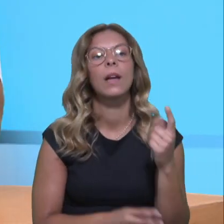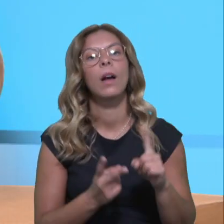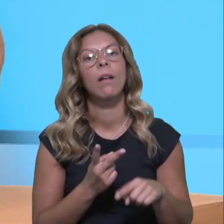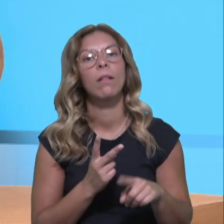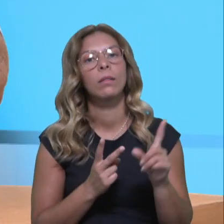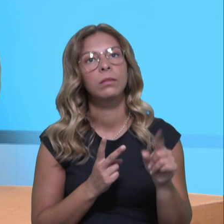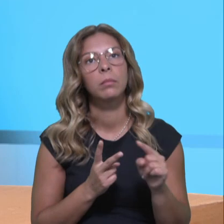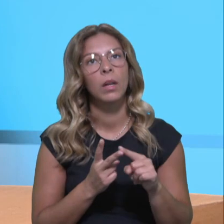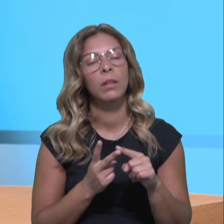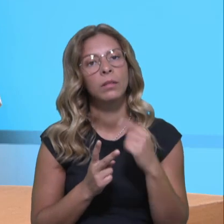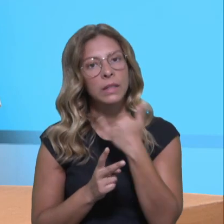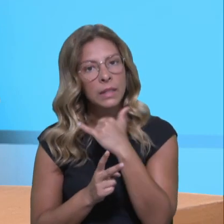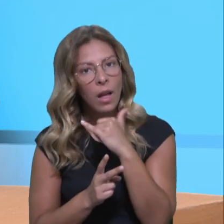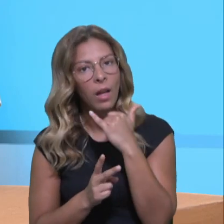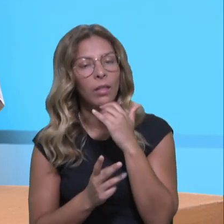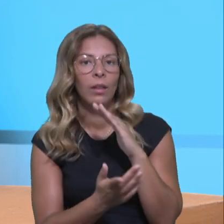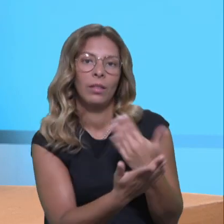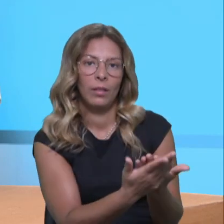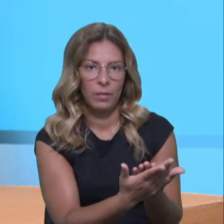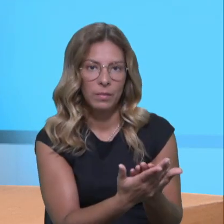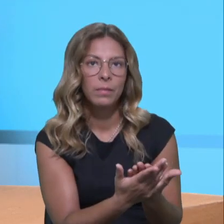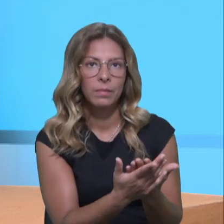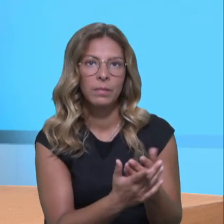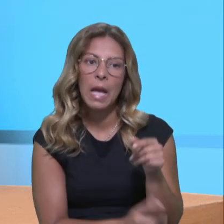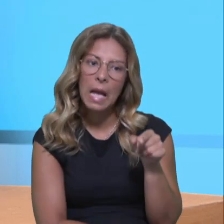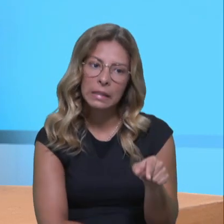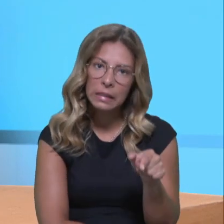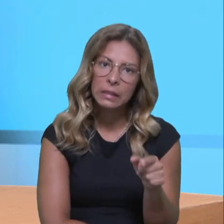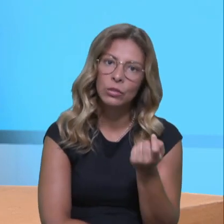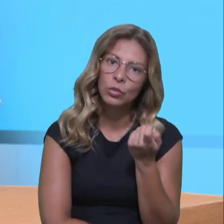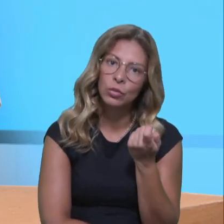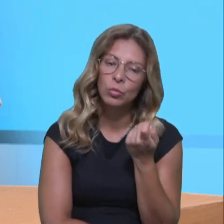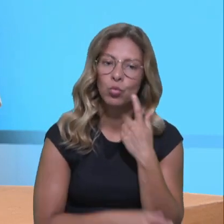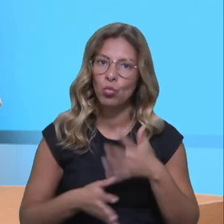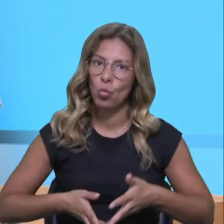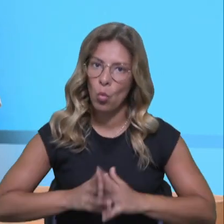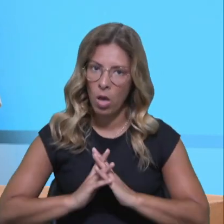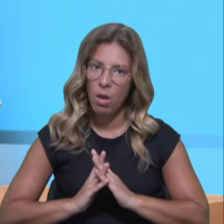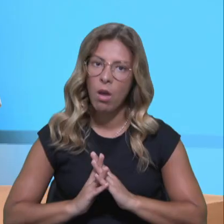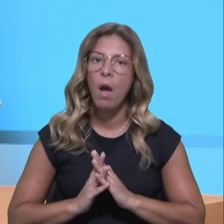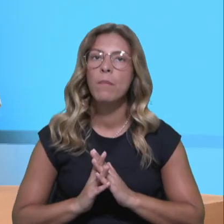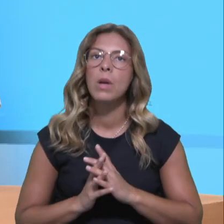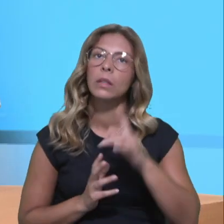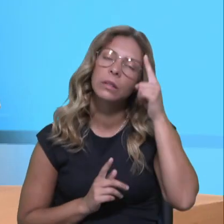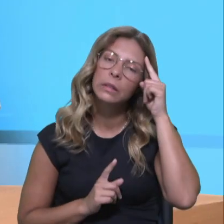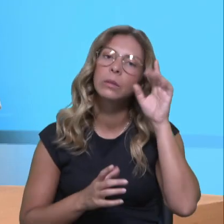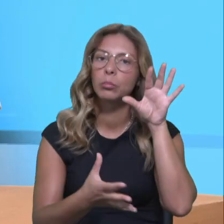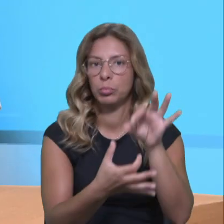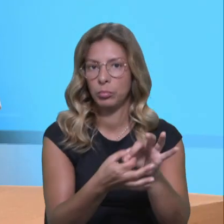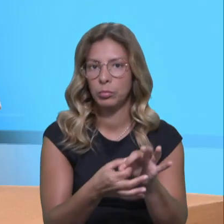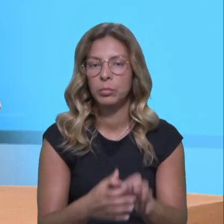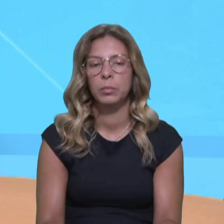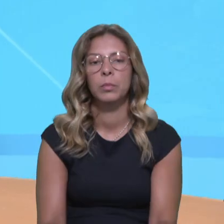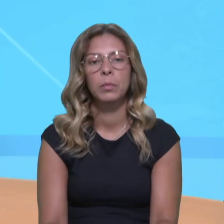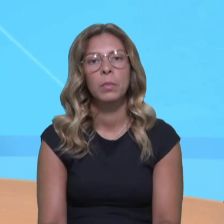a felicidade de poderem estar com eles. Portanto, toda esta estrutura, todo este dia vai neste sentido. Padre